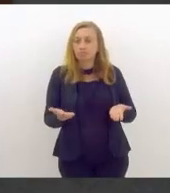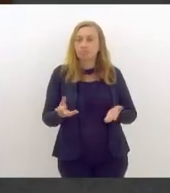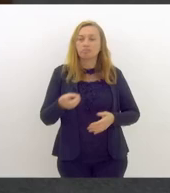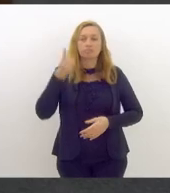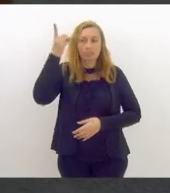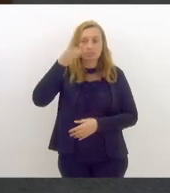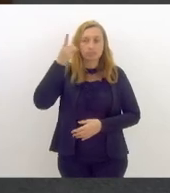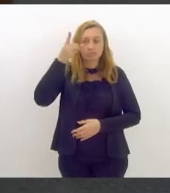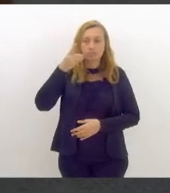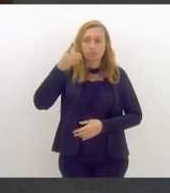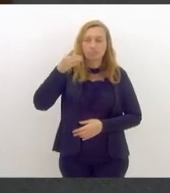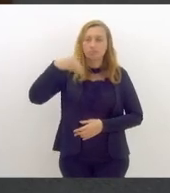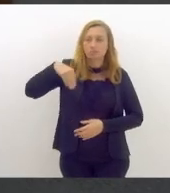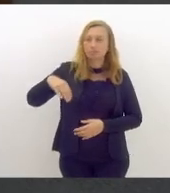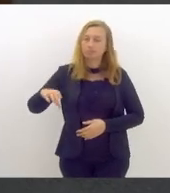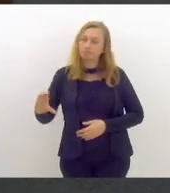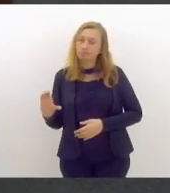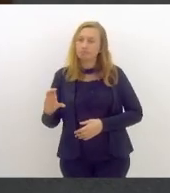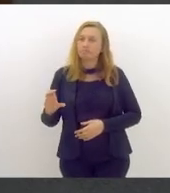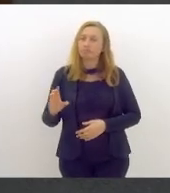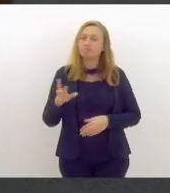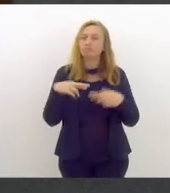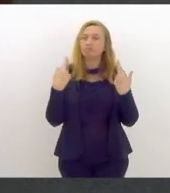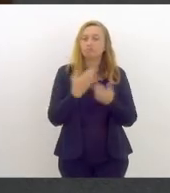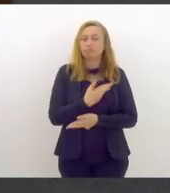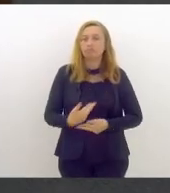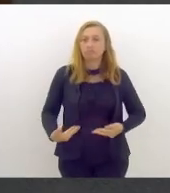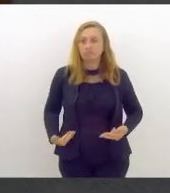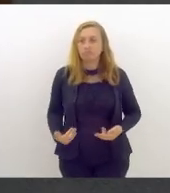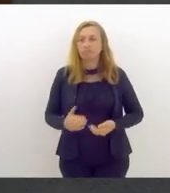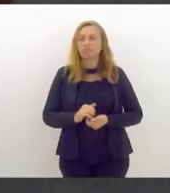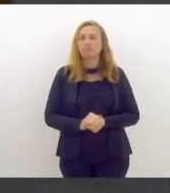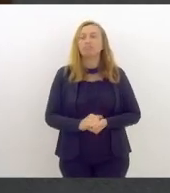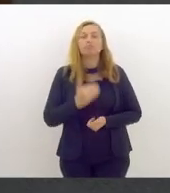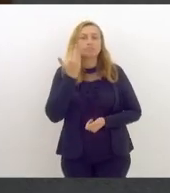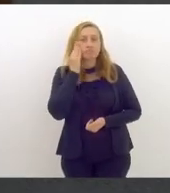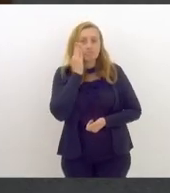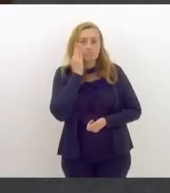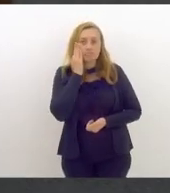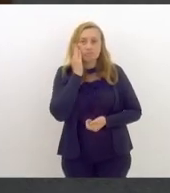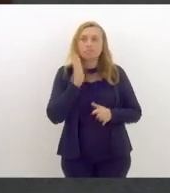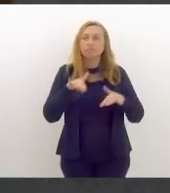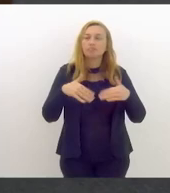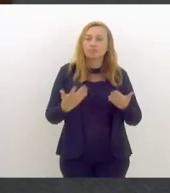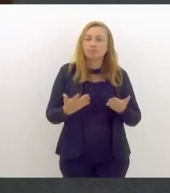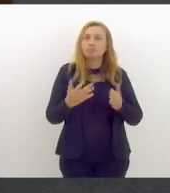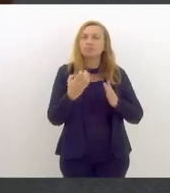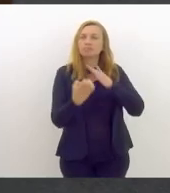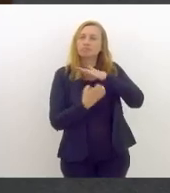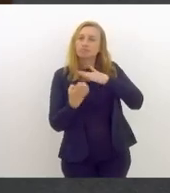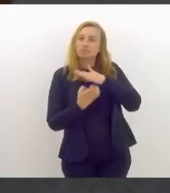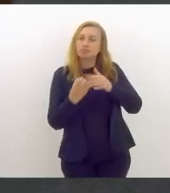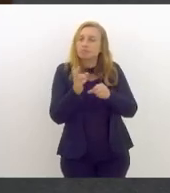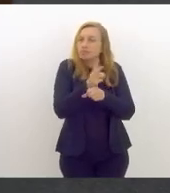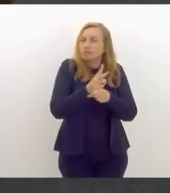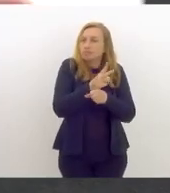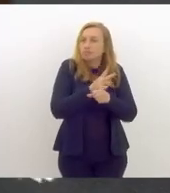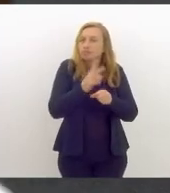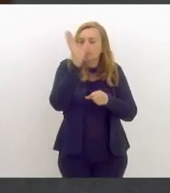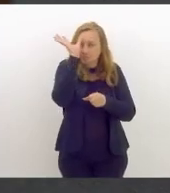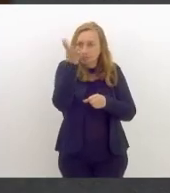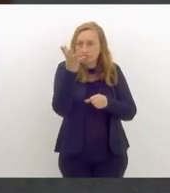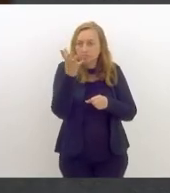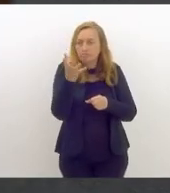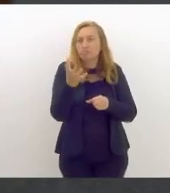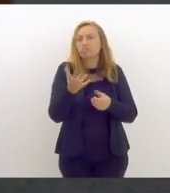deputado Carlos Mink disse, na audiência pública, a gente entender quais são essas empresas e buscar soluções que já houveram